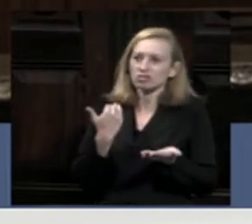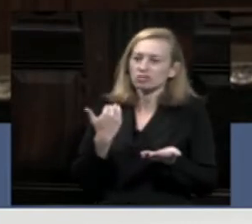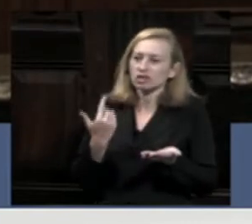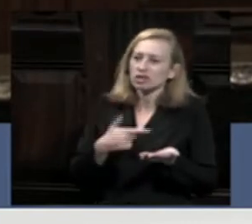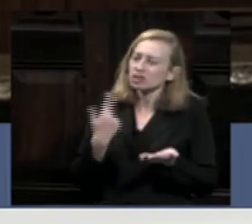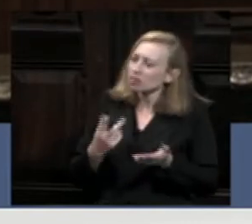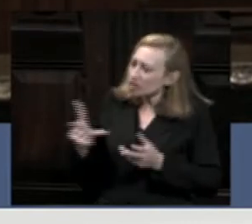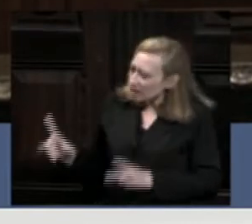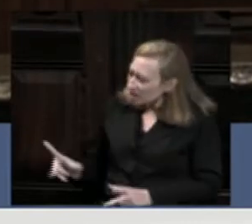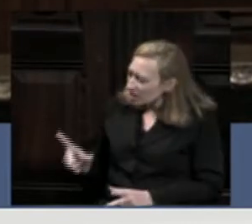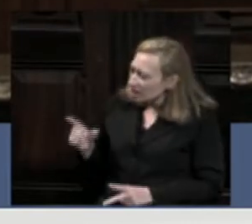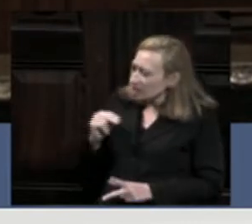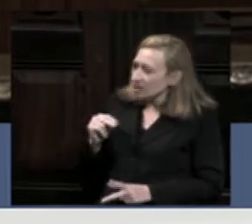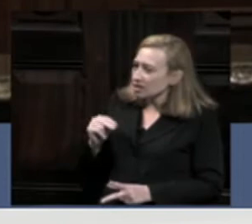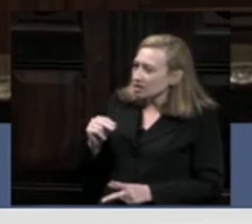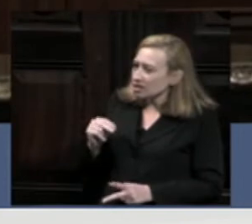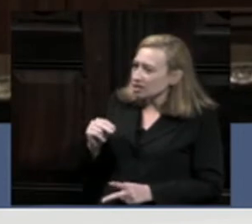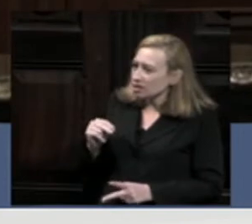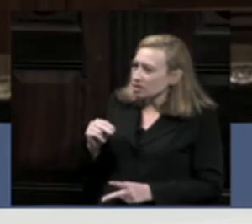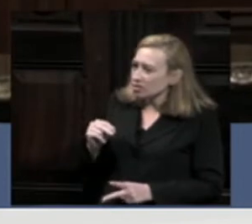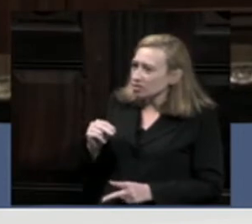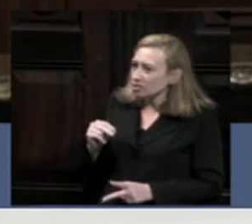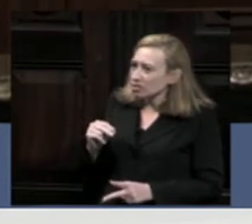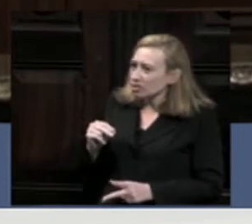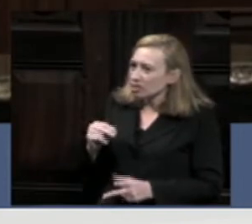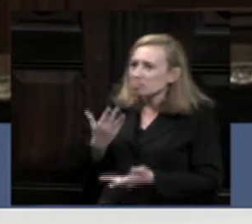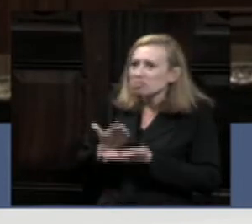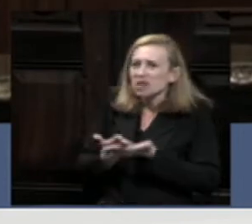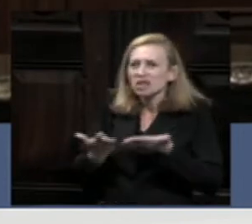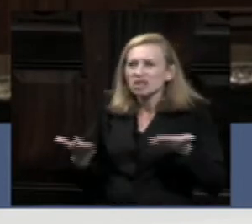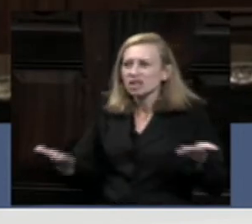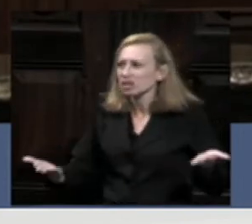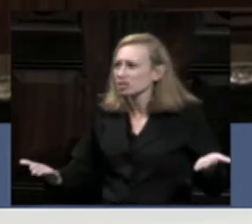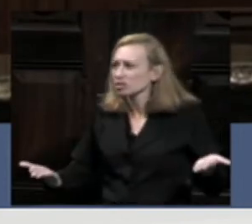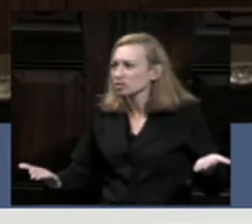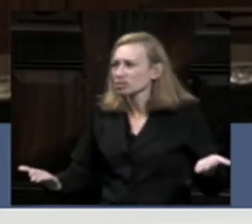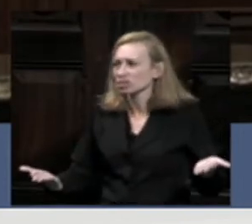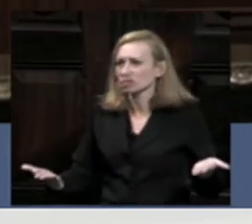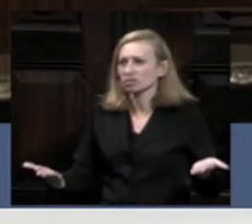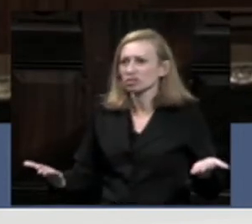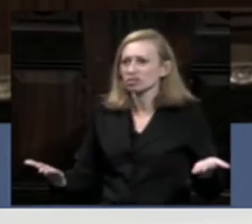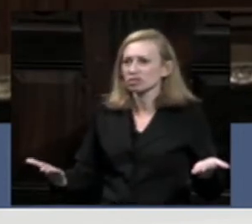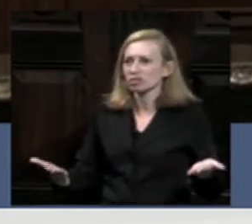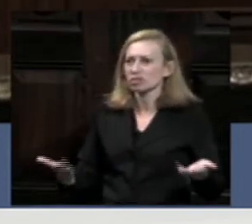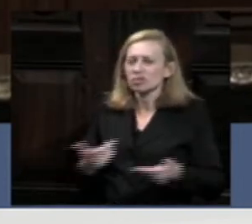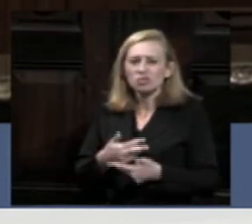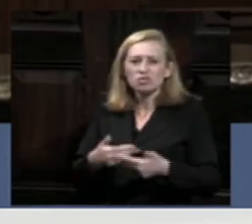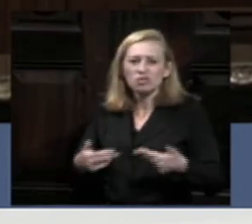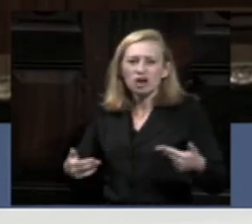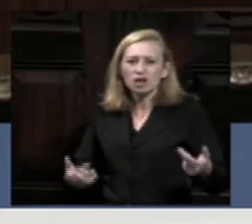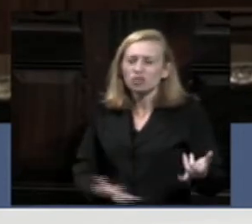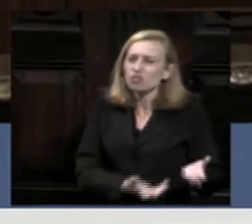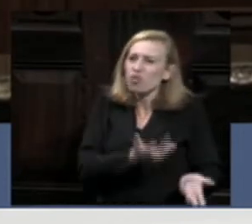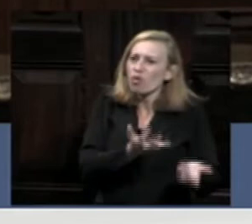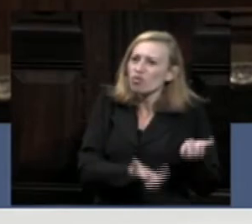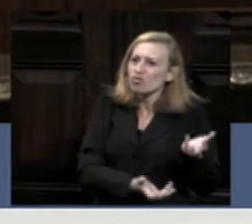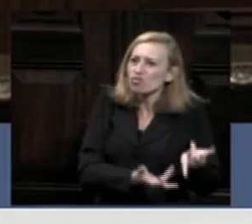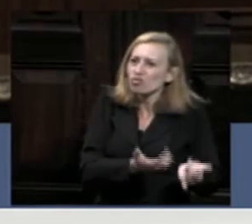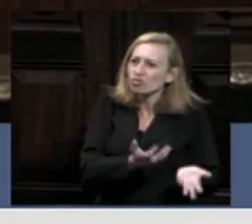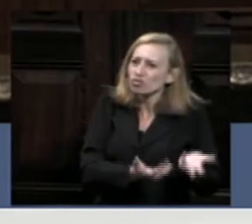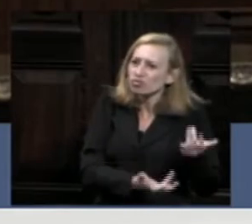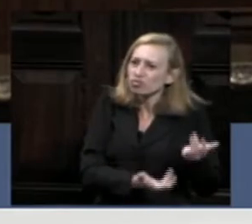heranças afetivas estivesse se perdendo junto com aquela quantidade absurda